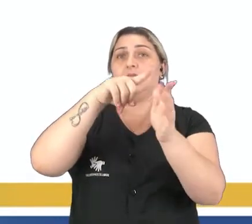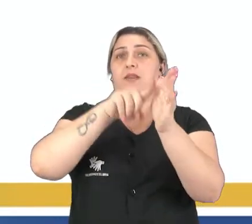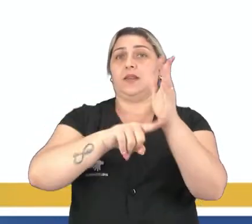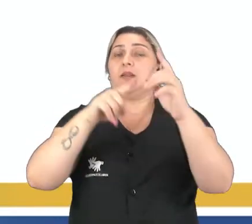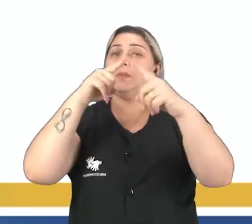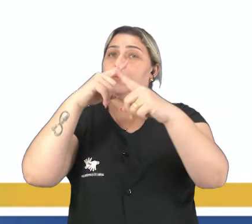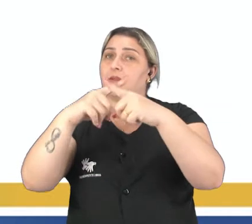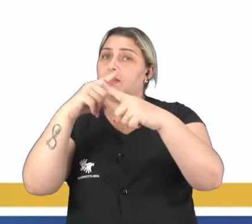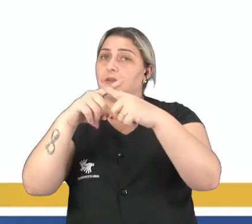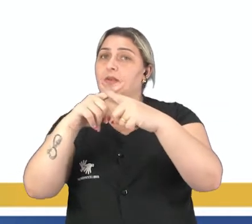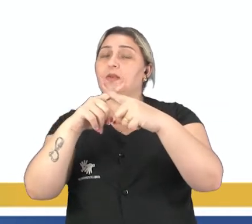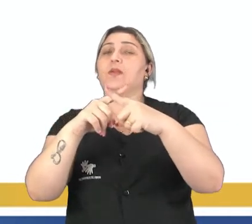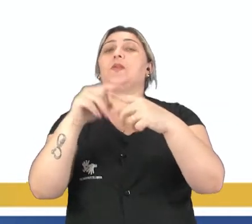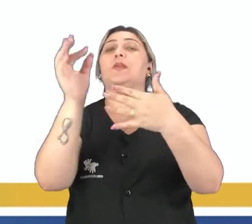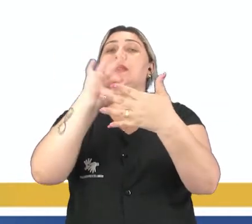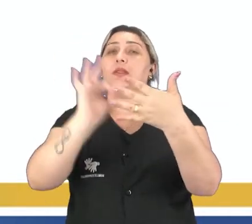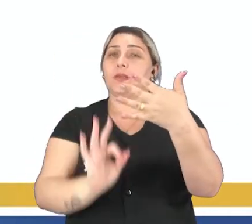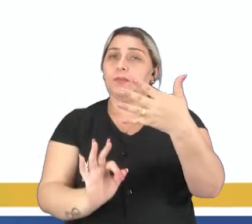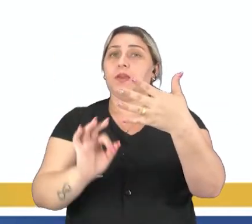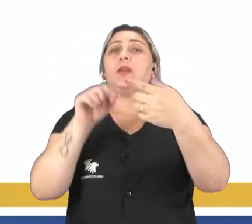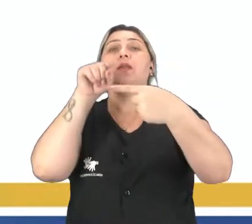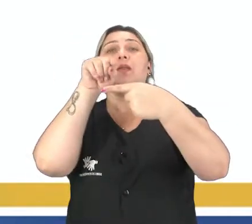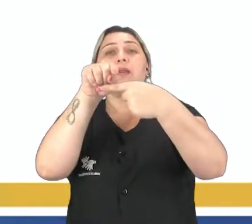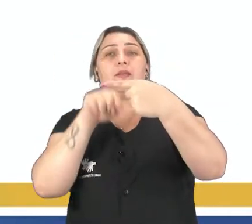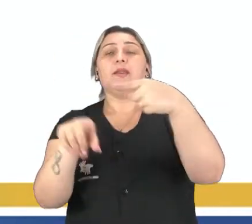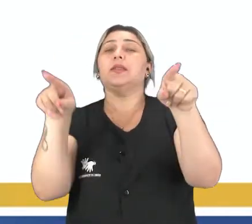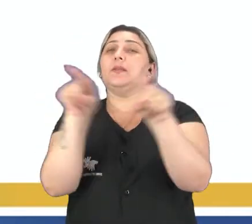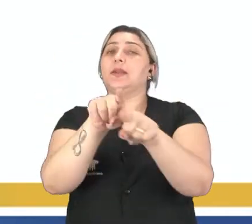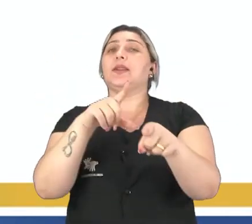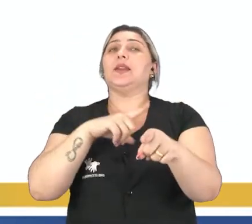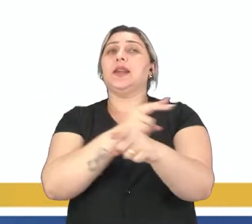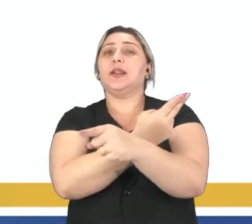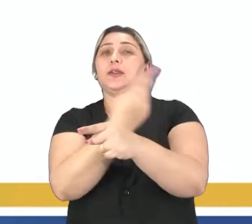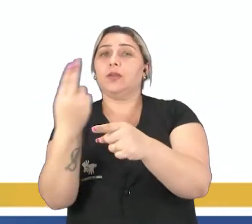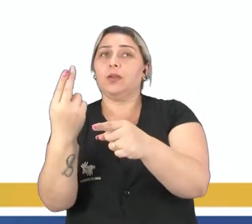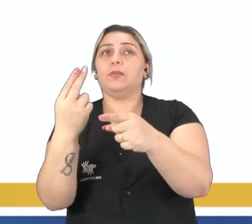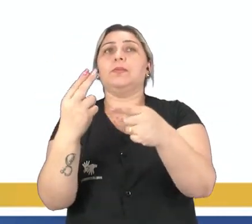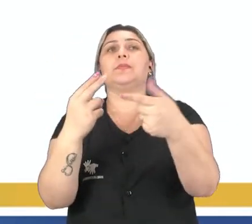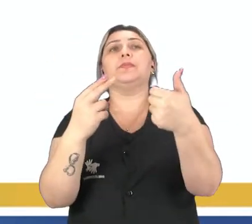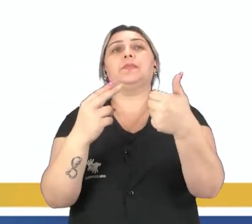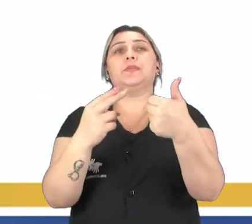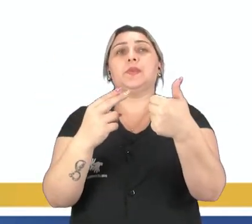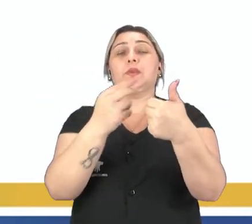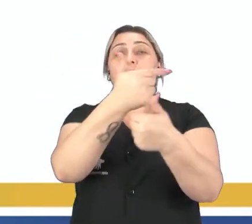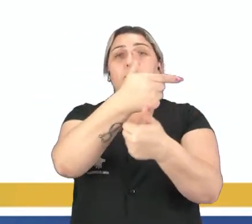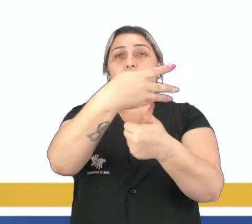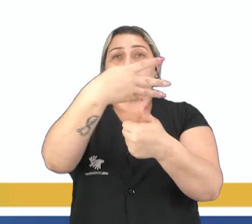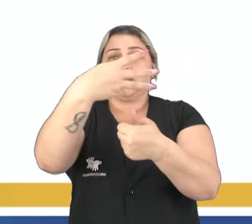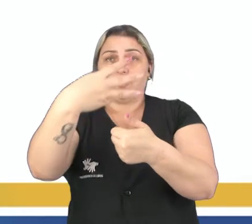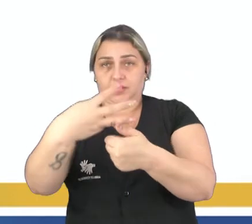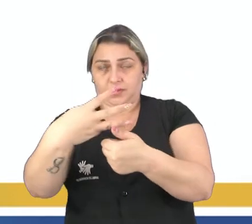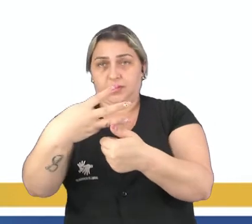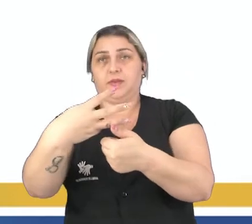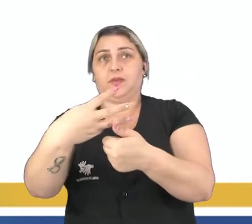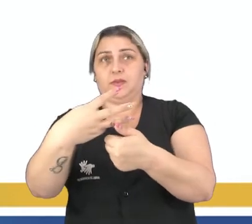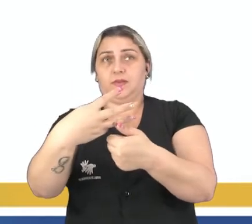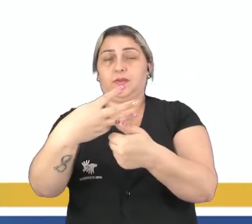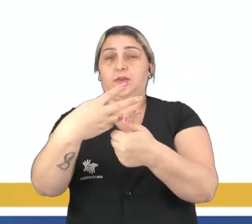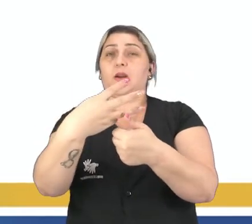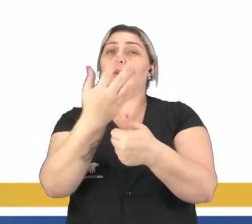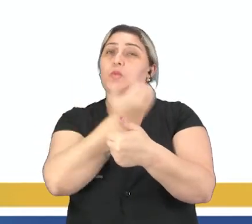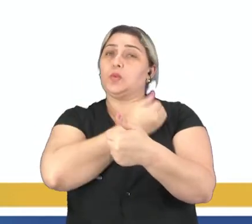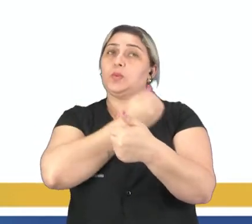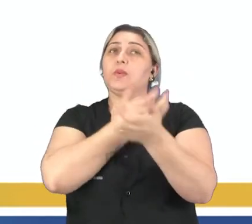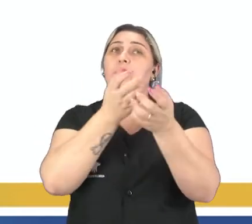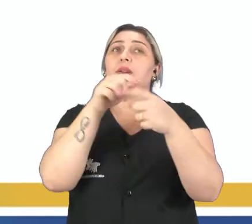na multiplicação, os elementos de uma divisão ele também recebem nomes. Quais são? O 243, que é aquele número que eu